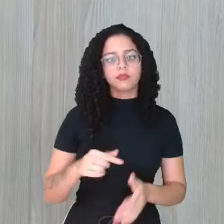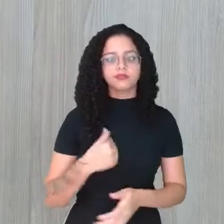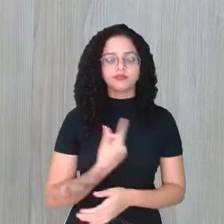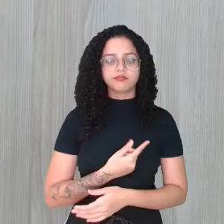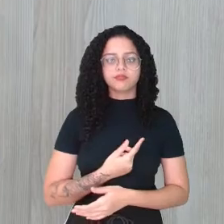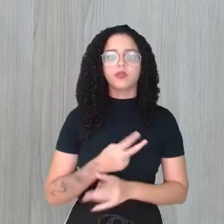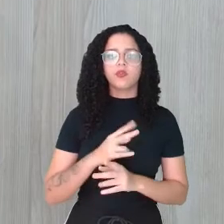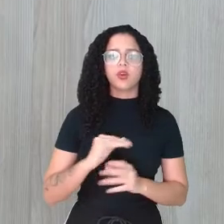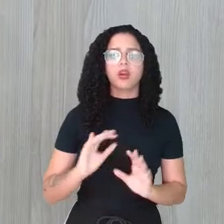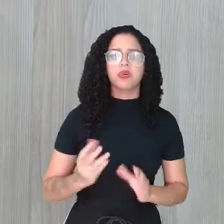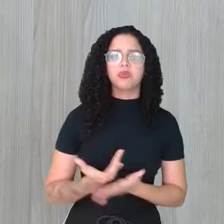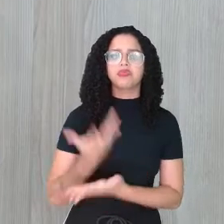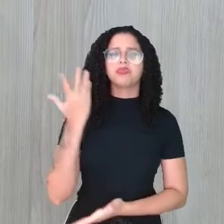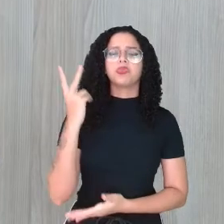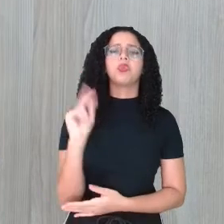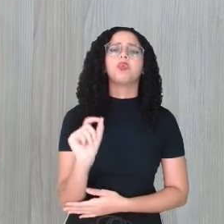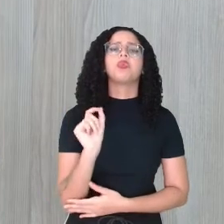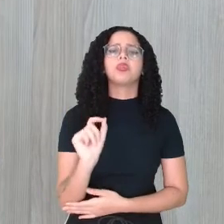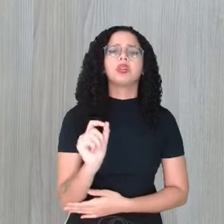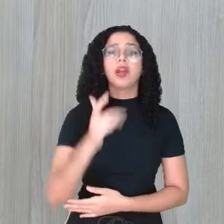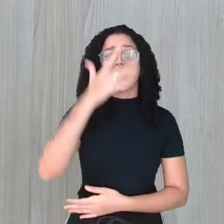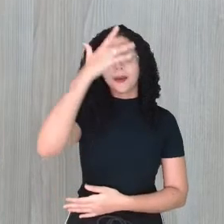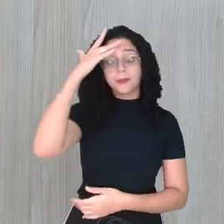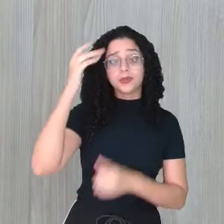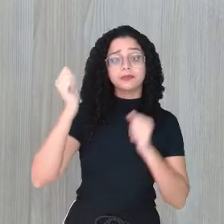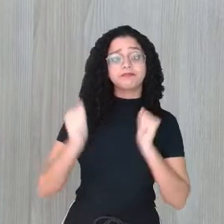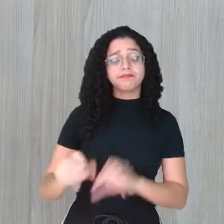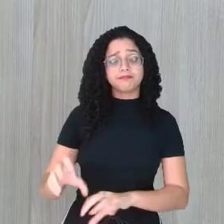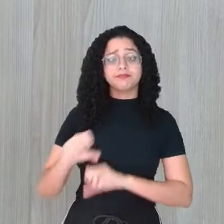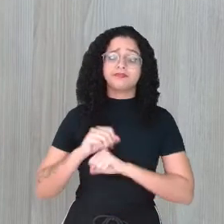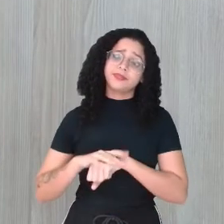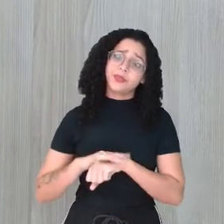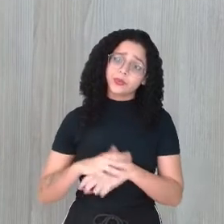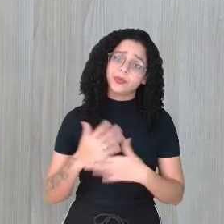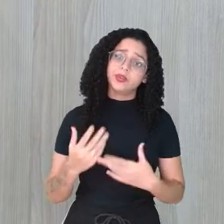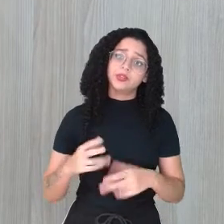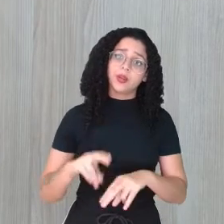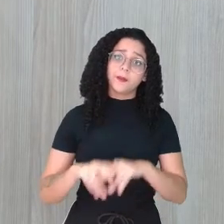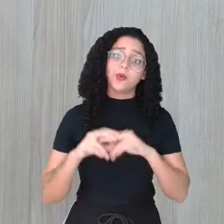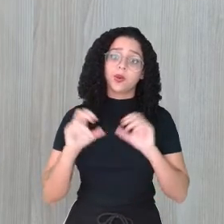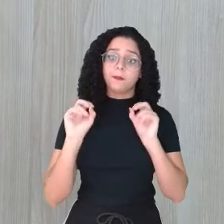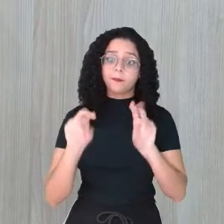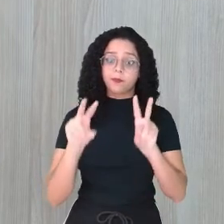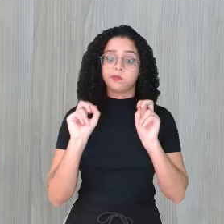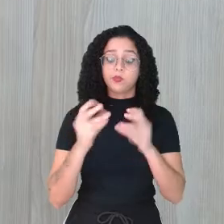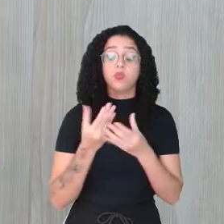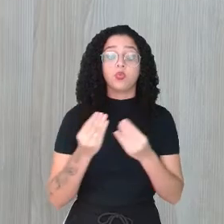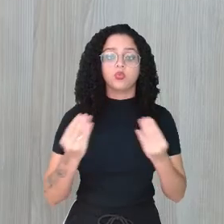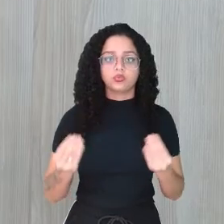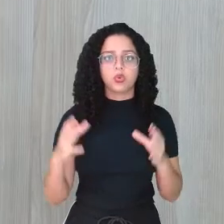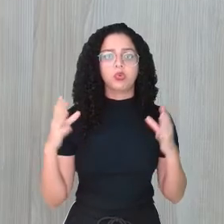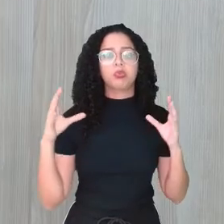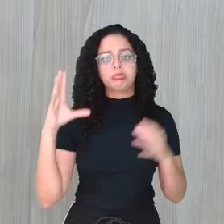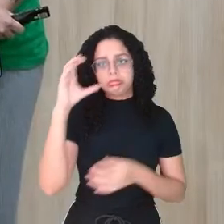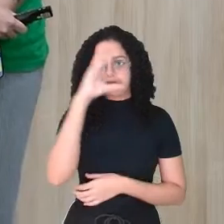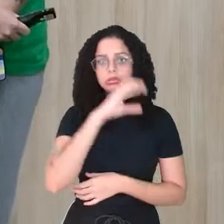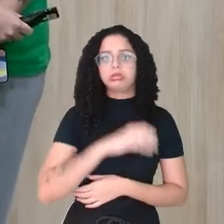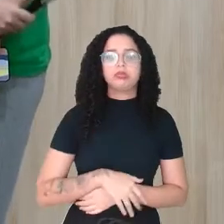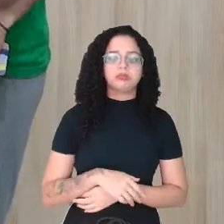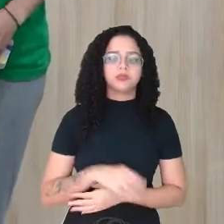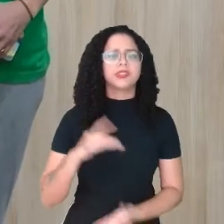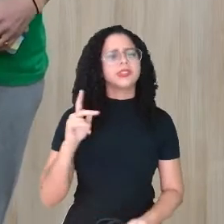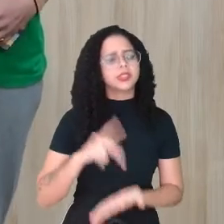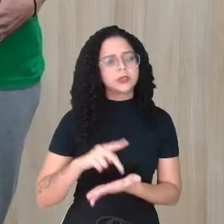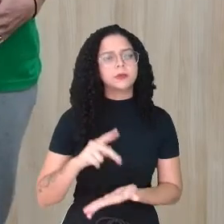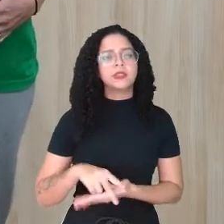vai acontecer o quê? As pessoas podem adoecer por conta da quantidade de agrotóxico. Então, é bem complicado isso aí, né, professora? Exatamente, né? E aí